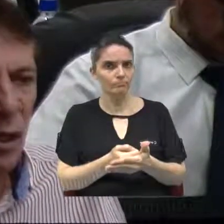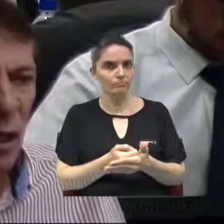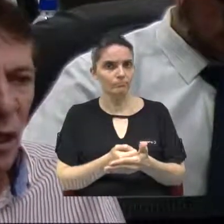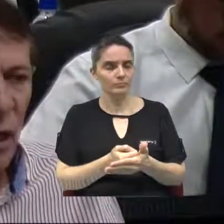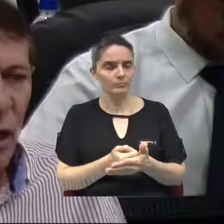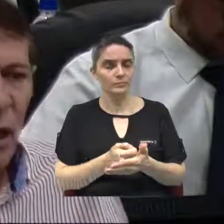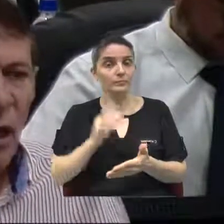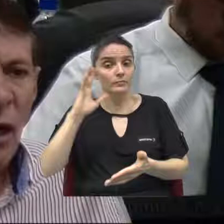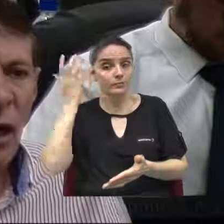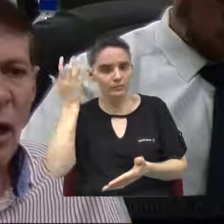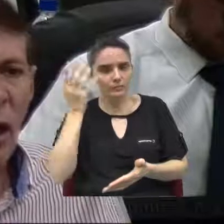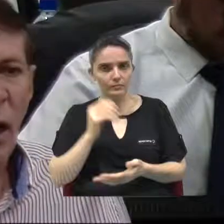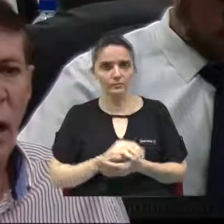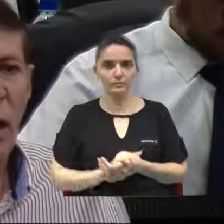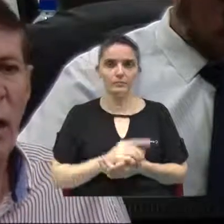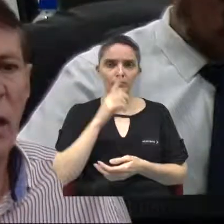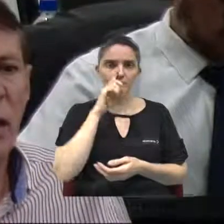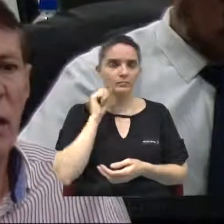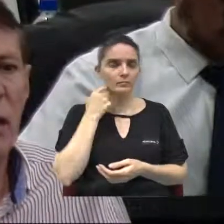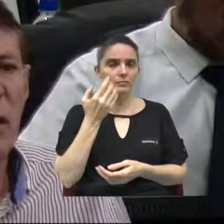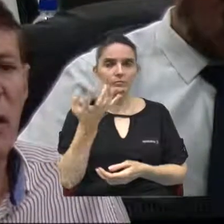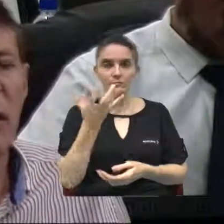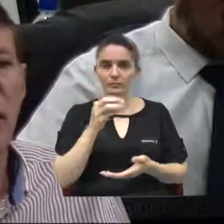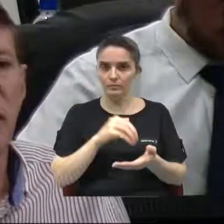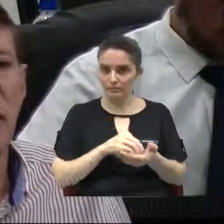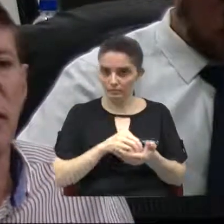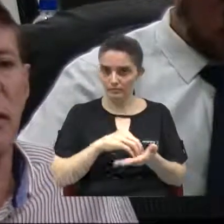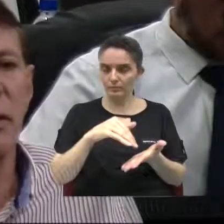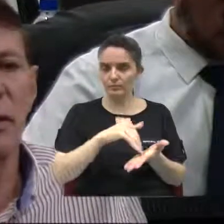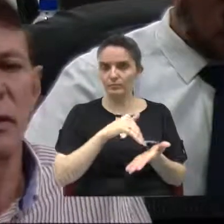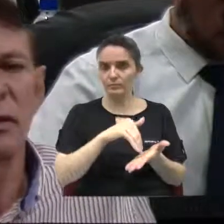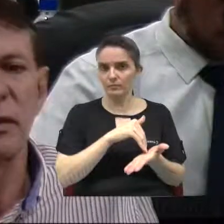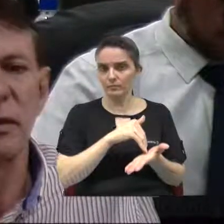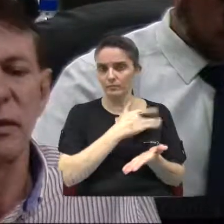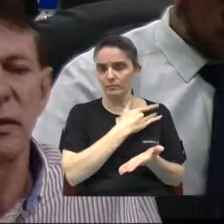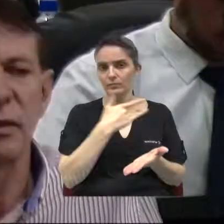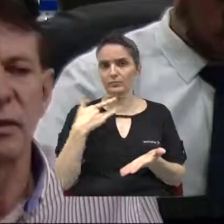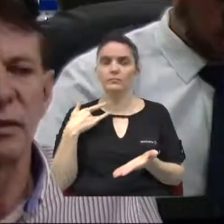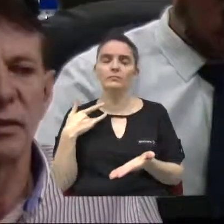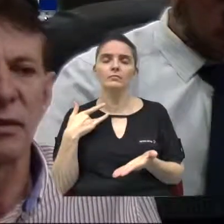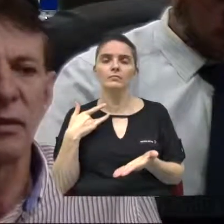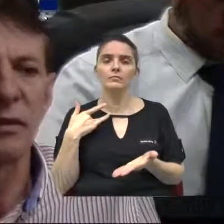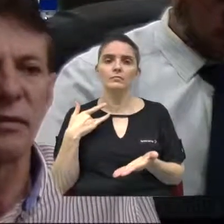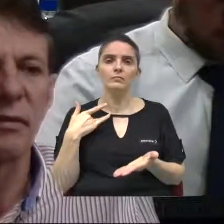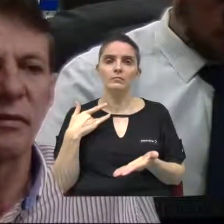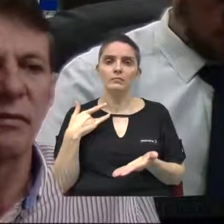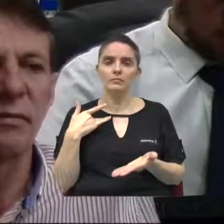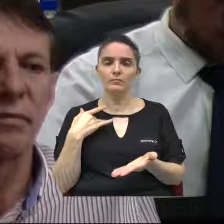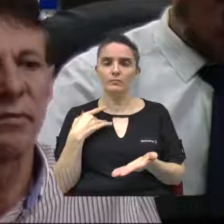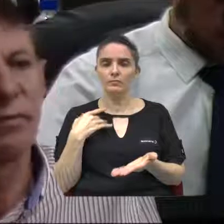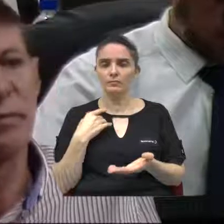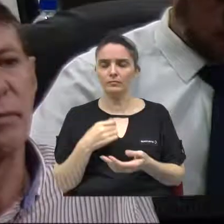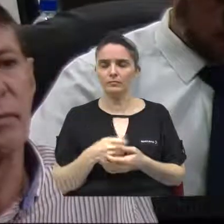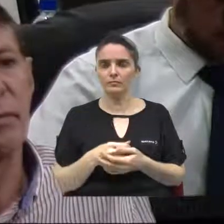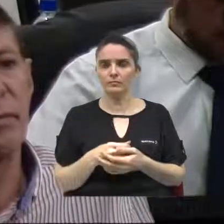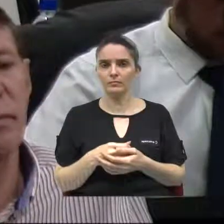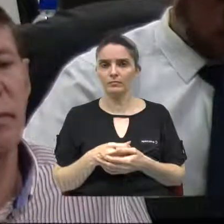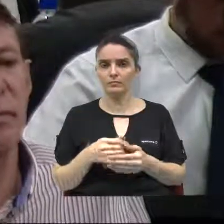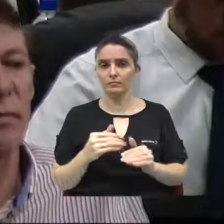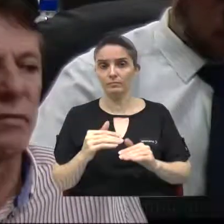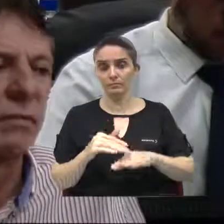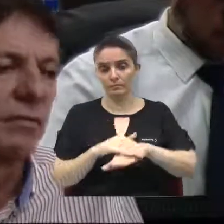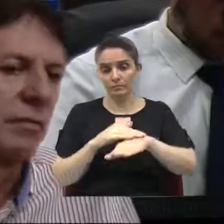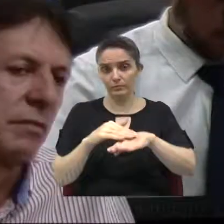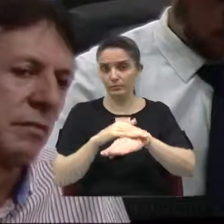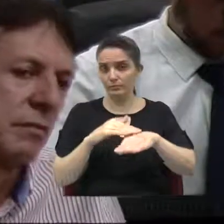tenho tentado marcar com o secretário de saúde também, para poder dialogar